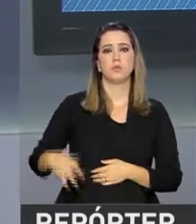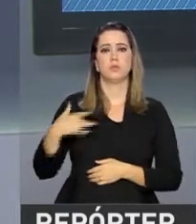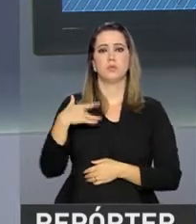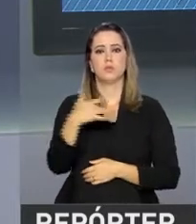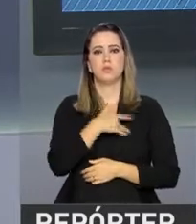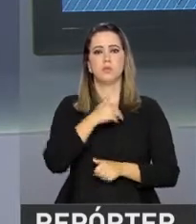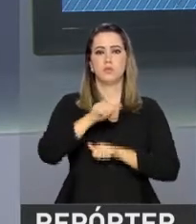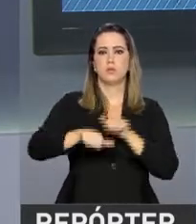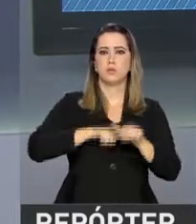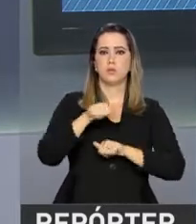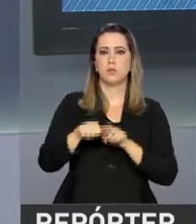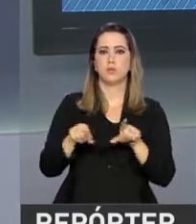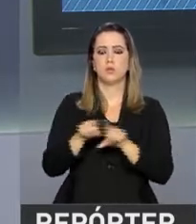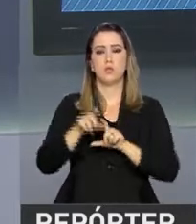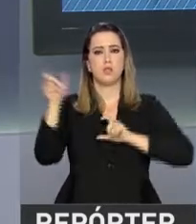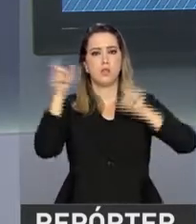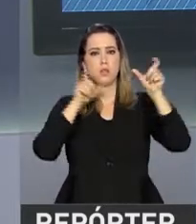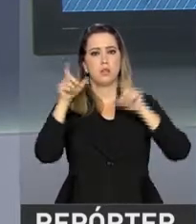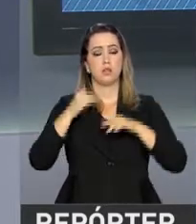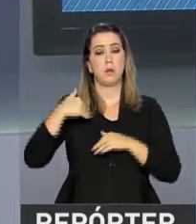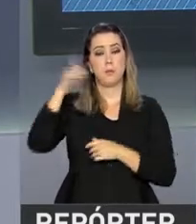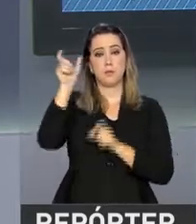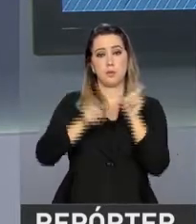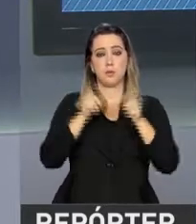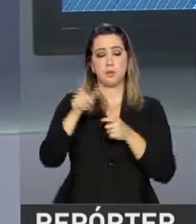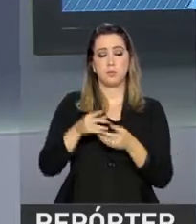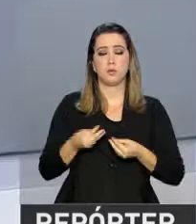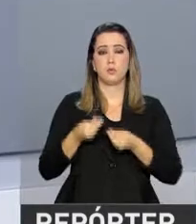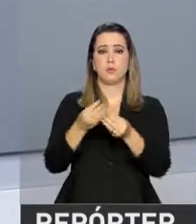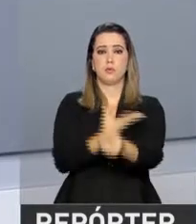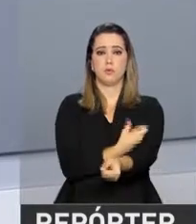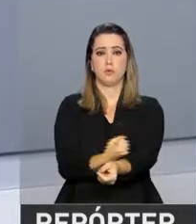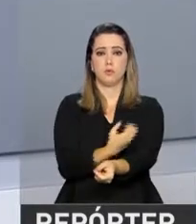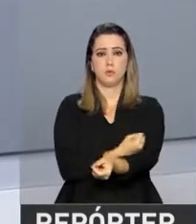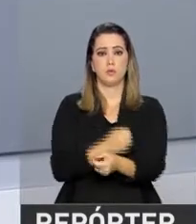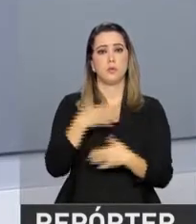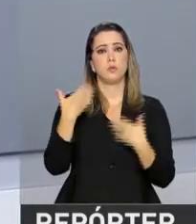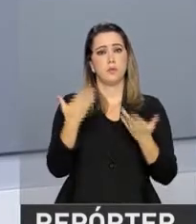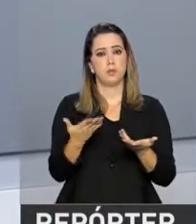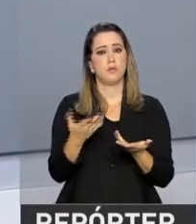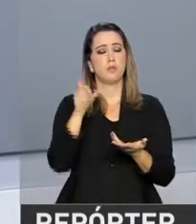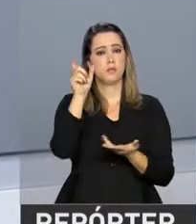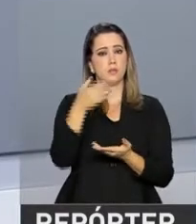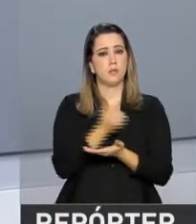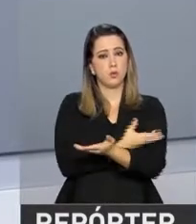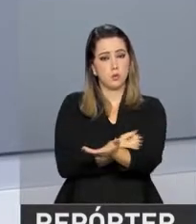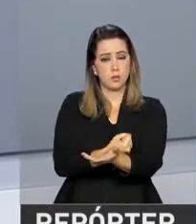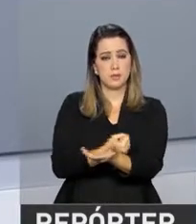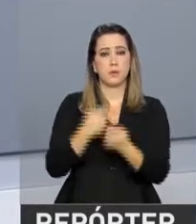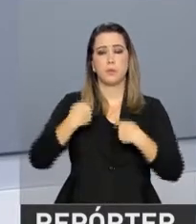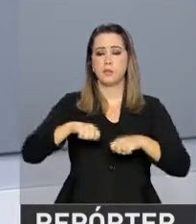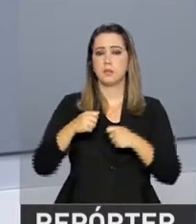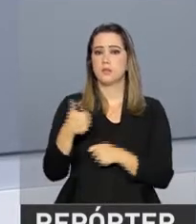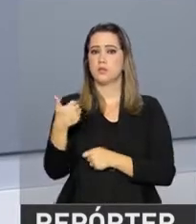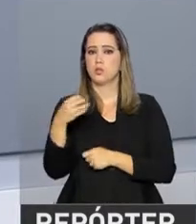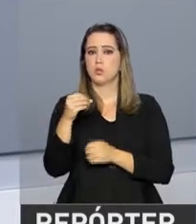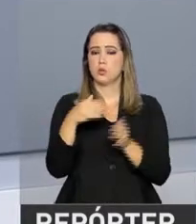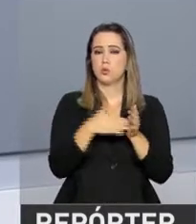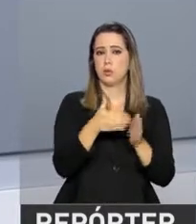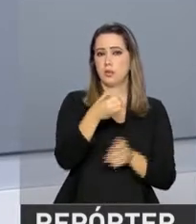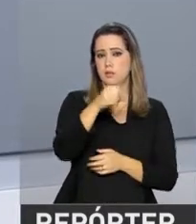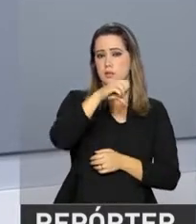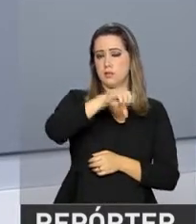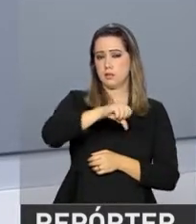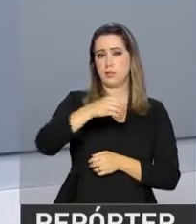quer mudar esse quadro e atrair mais pessoas para doar sangue para fazer a doação a pessoa precisa ter entre 18 e 69